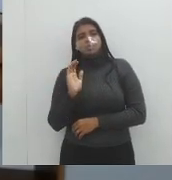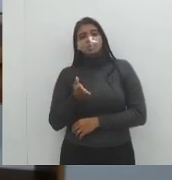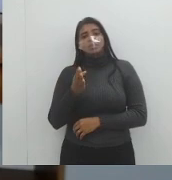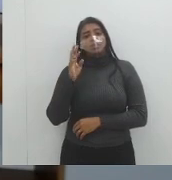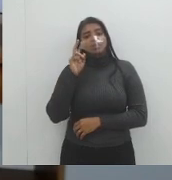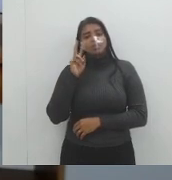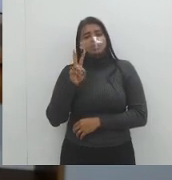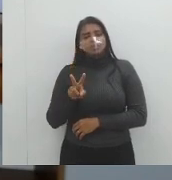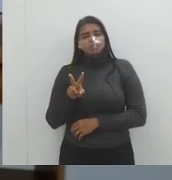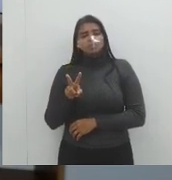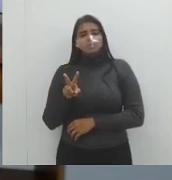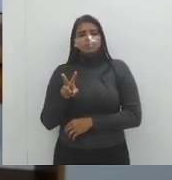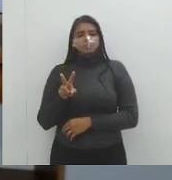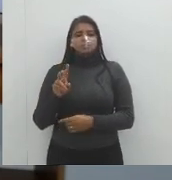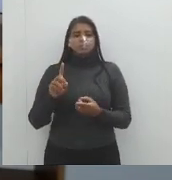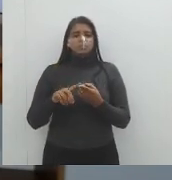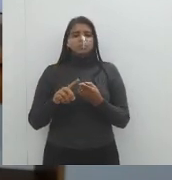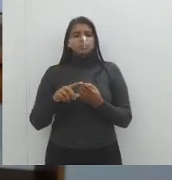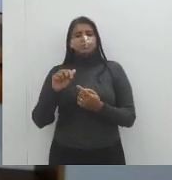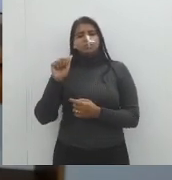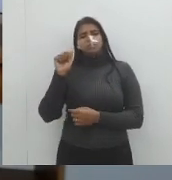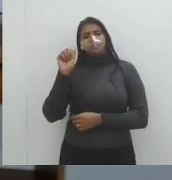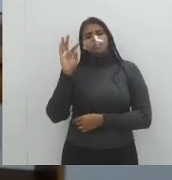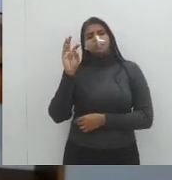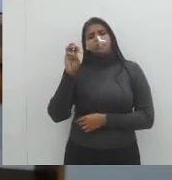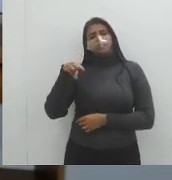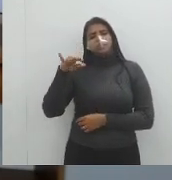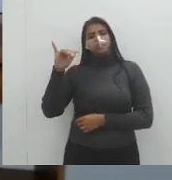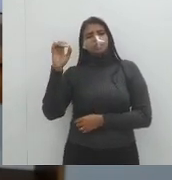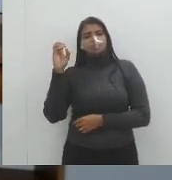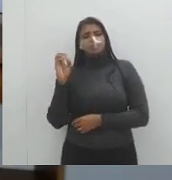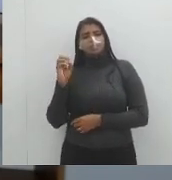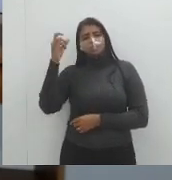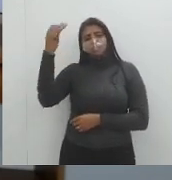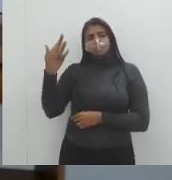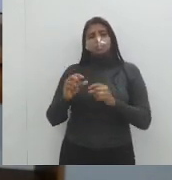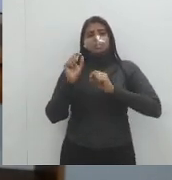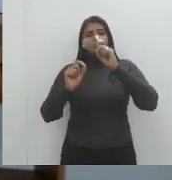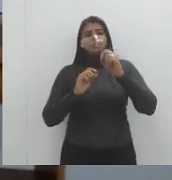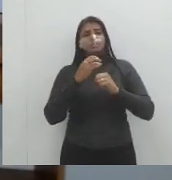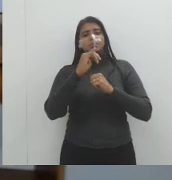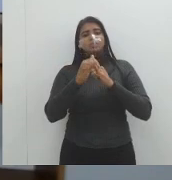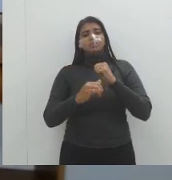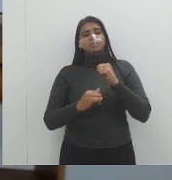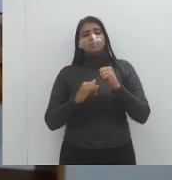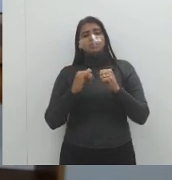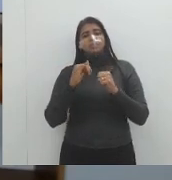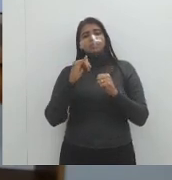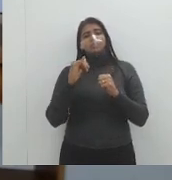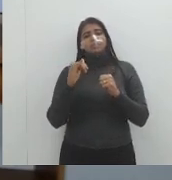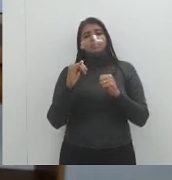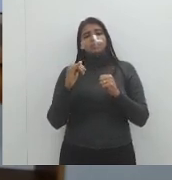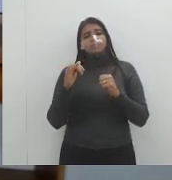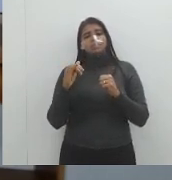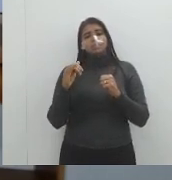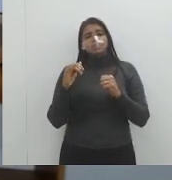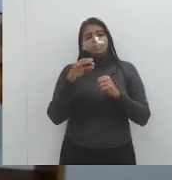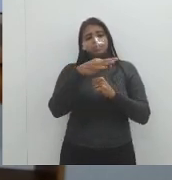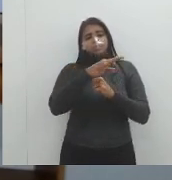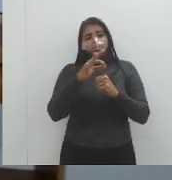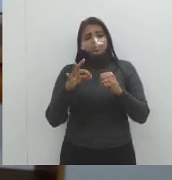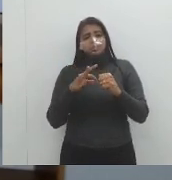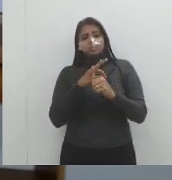o modelo atômico mais atual diz que o átomo é a partícula que constitui a